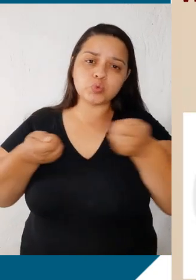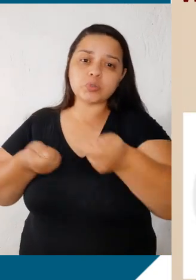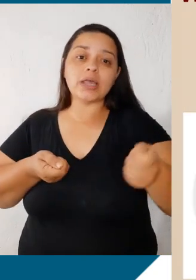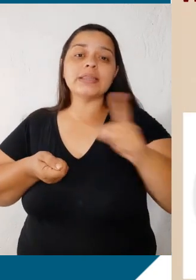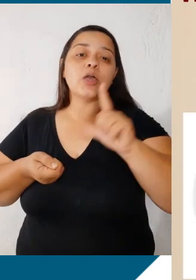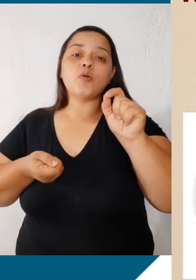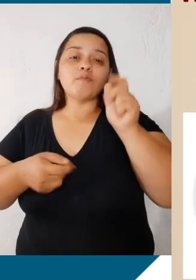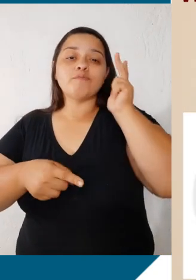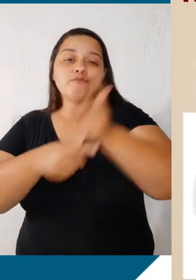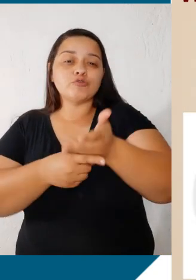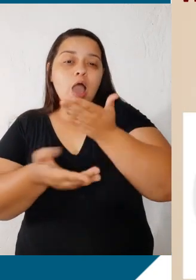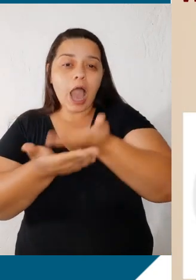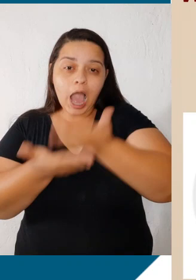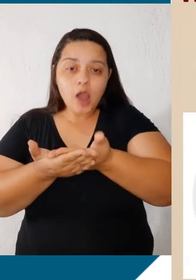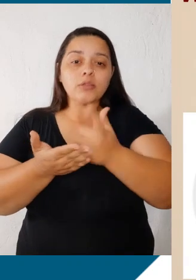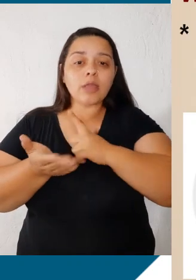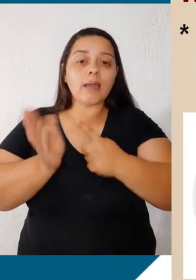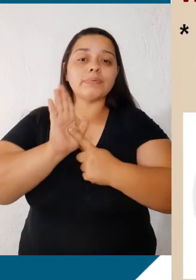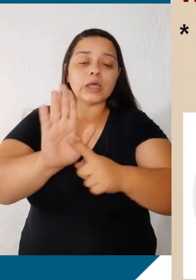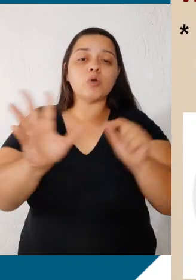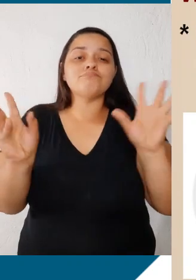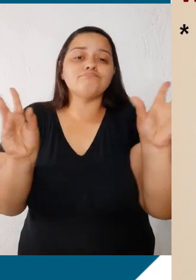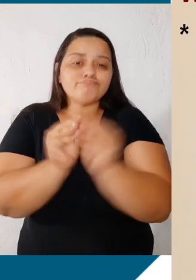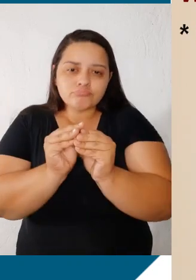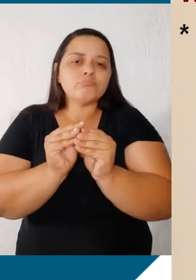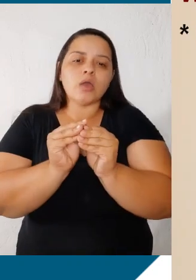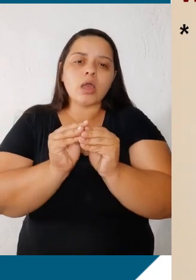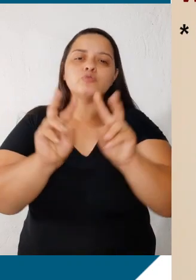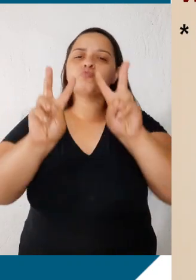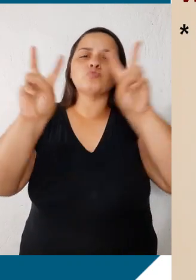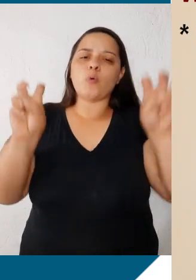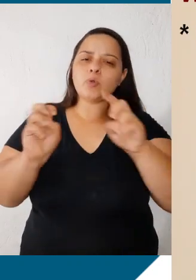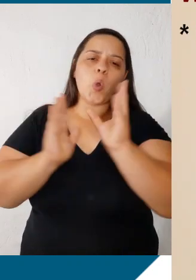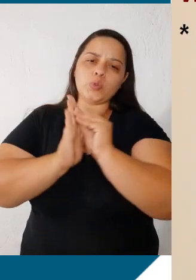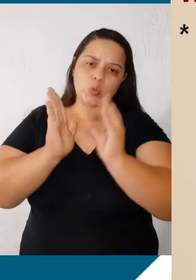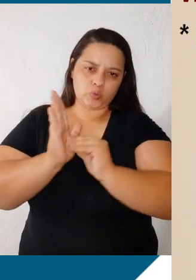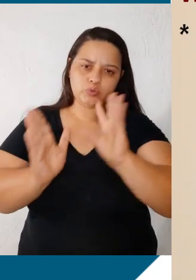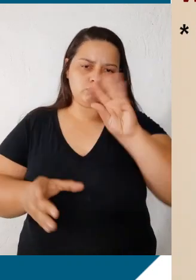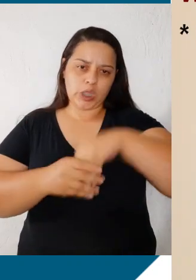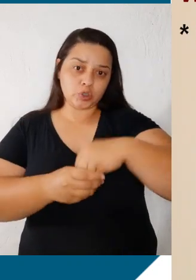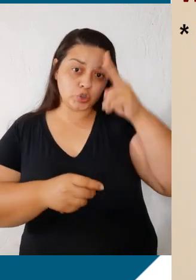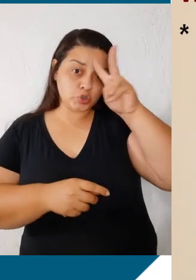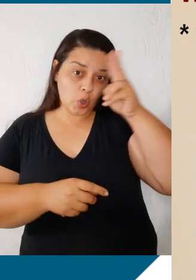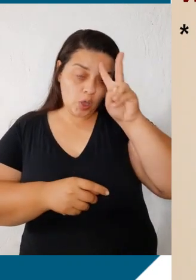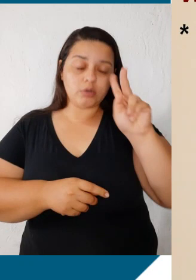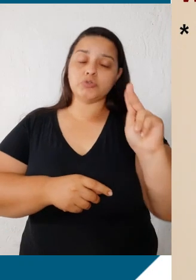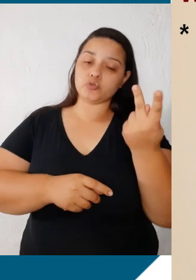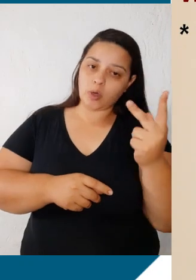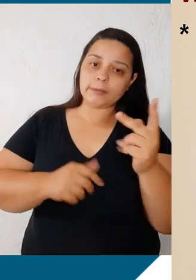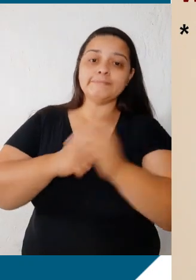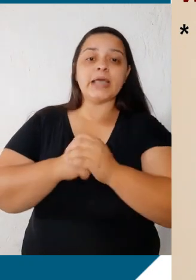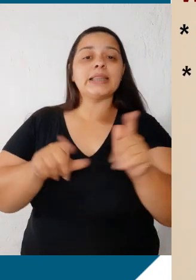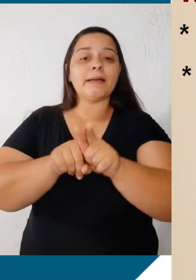uma videoaula que vai apresentar para você um resumo, uma síntese de determinado conteúdo histórico e também vai